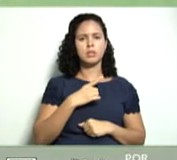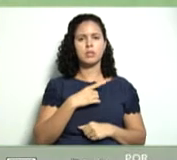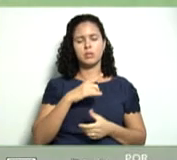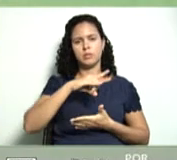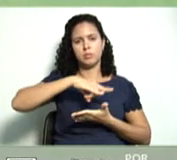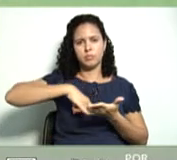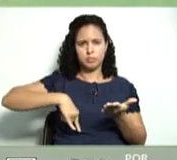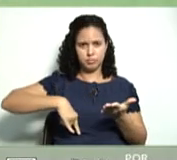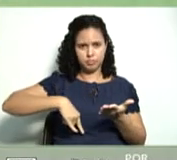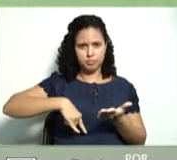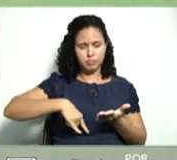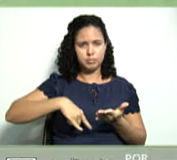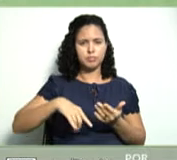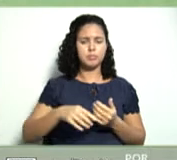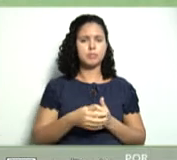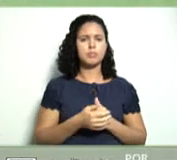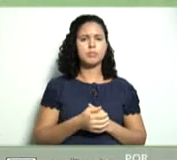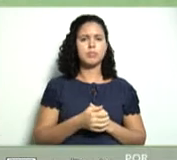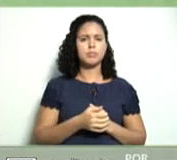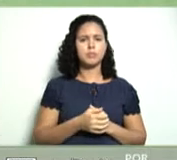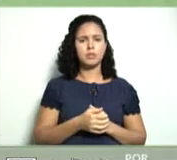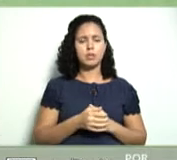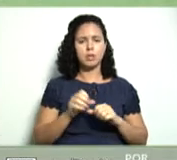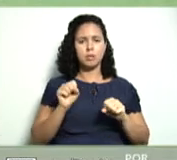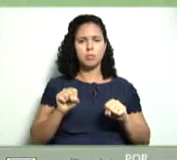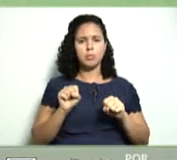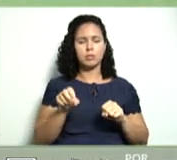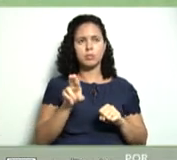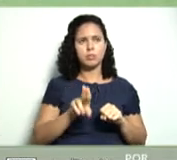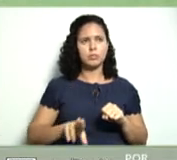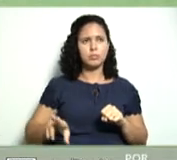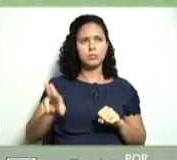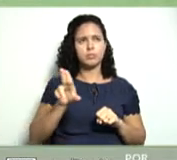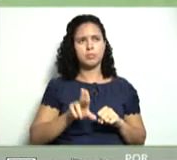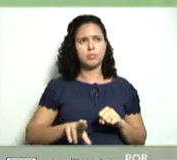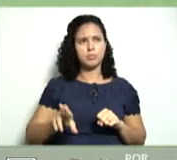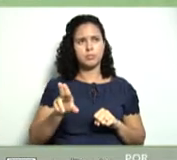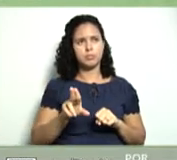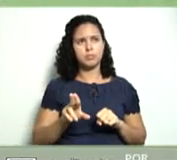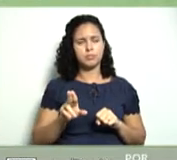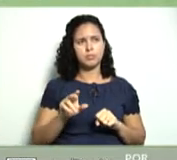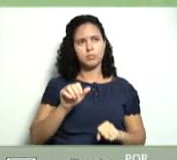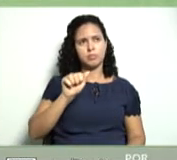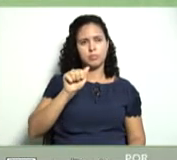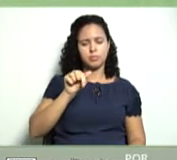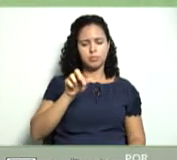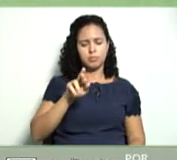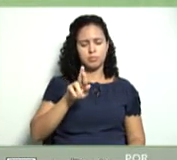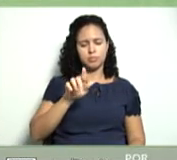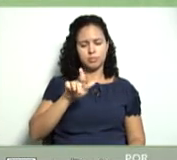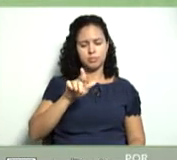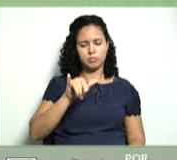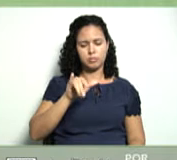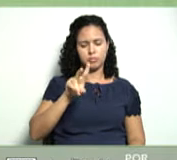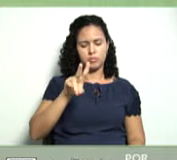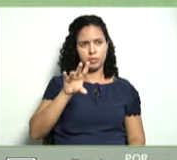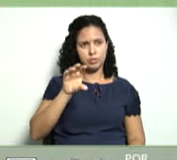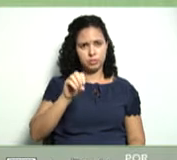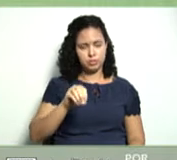documento eu posso utilizar por exemplo vim aqui em arquivo pedir a opção